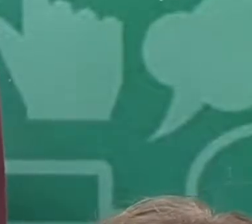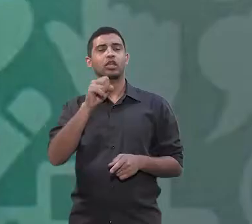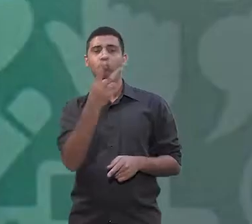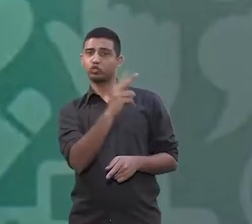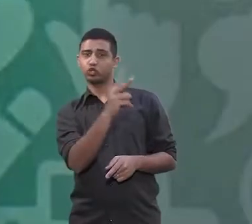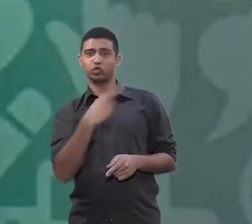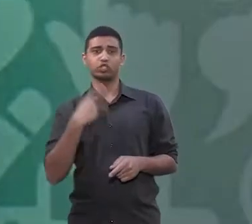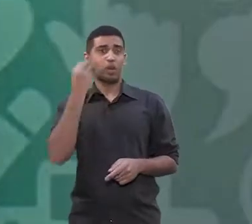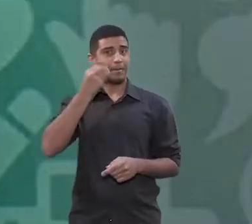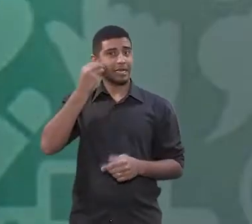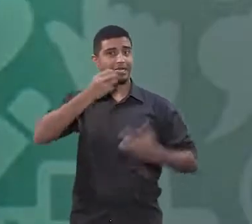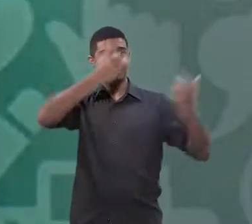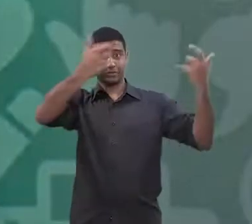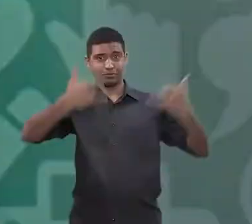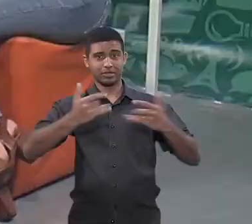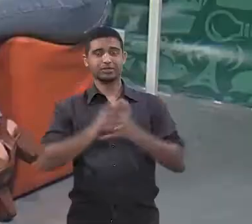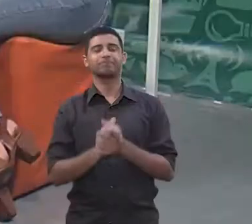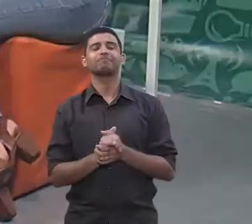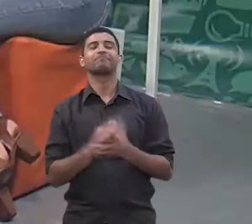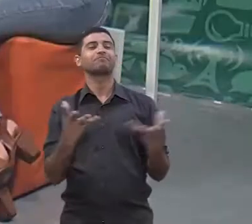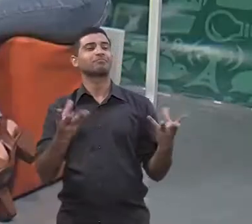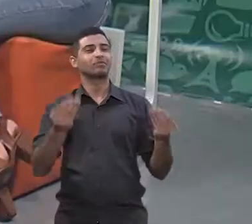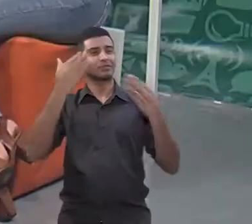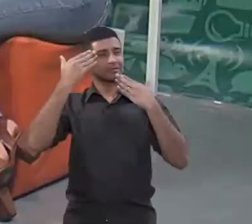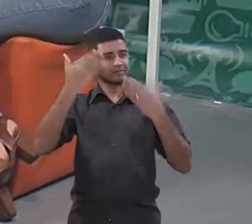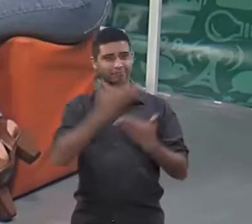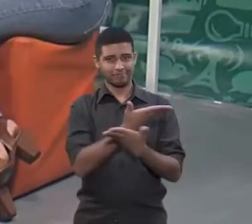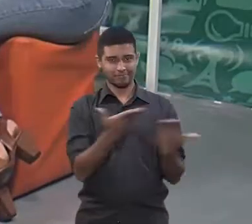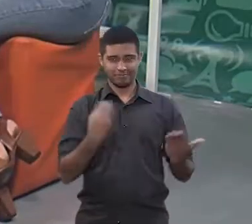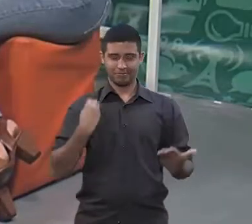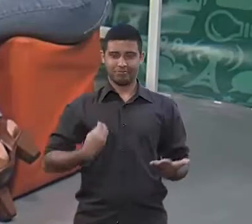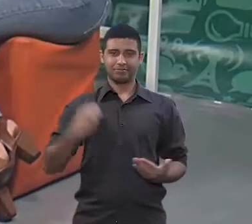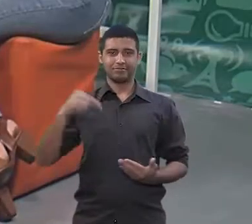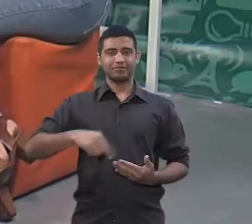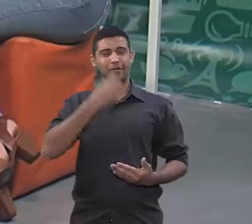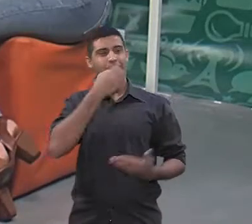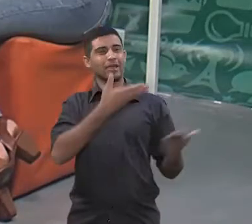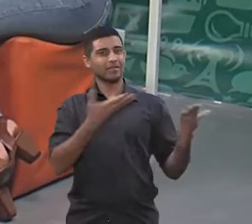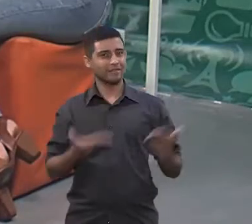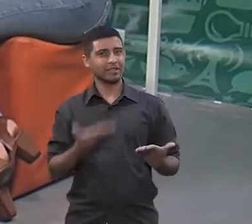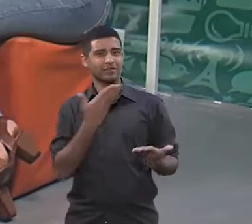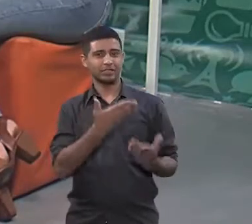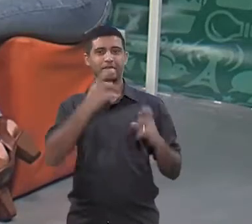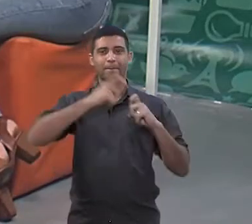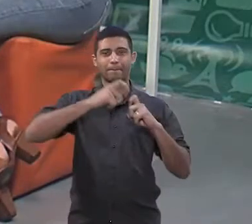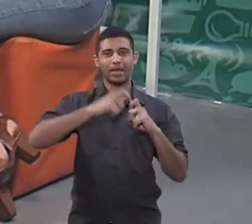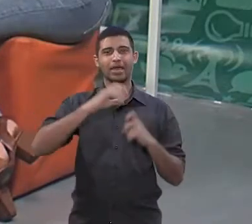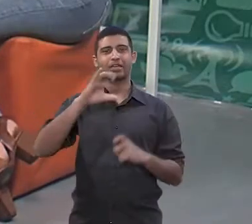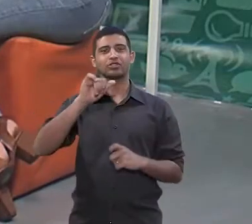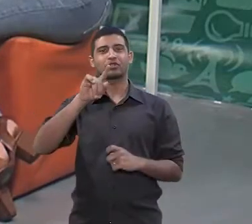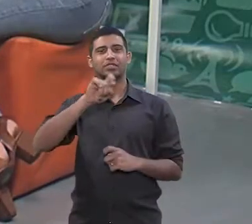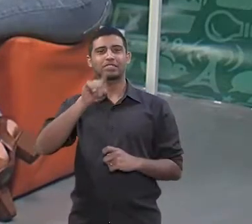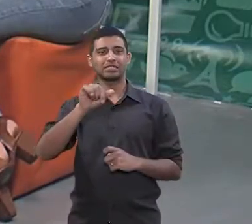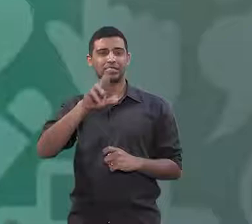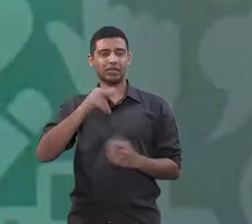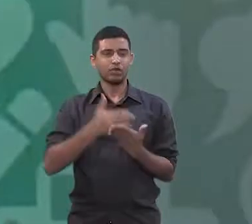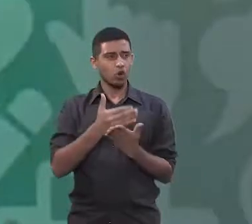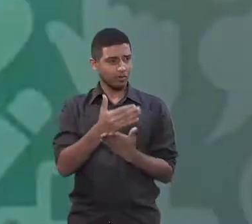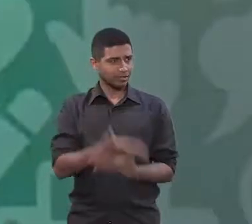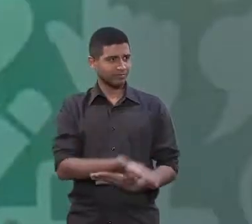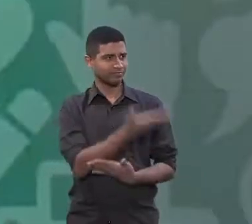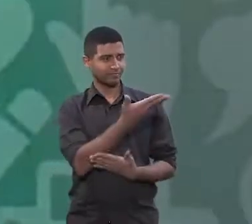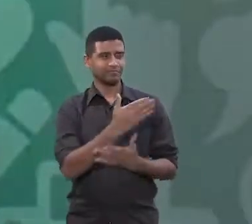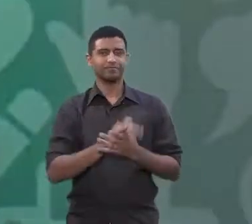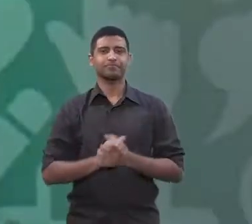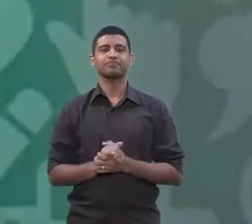a experiência deles pra gente. Gente, muito obrigada pela presença de vocês, sejam muito bem-vindos, Dr. César, muito obrigada. Vou começar a nossa conversa com o